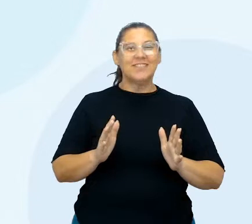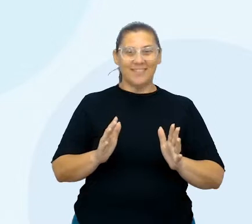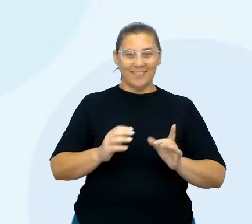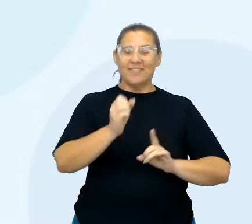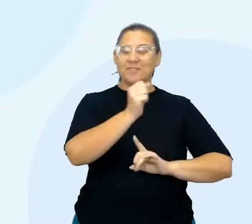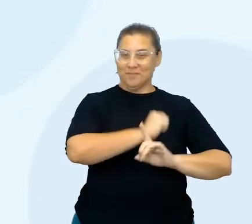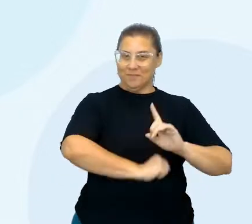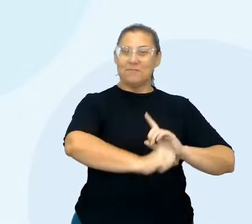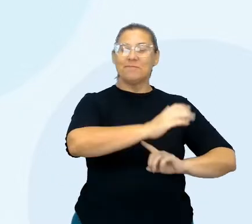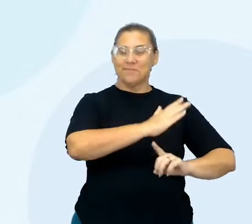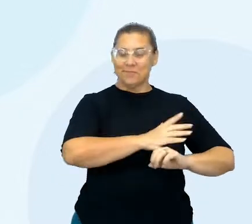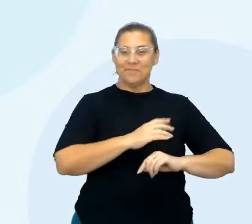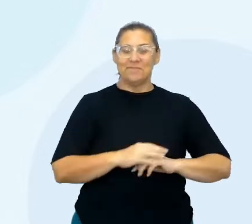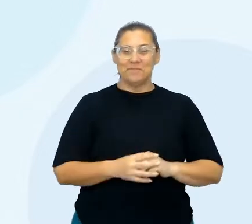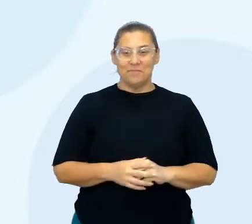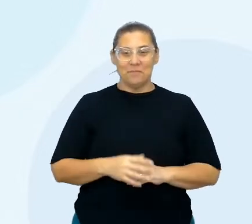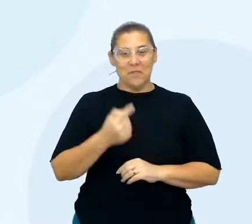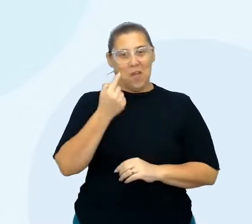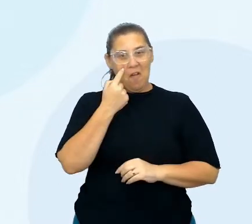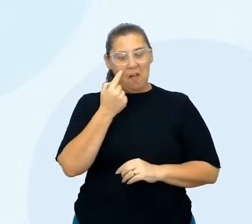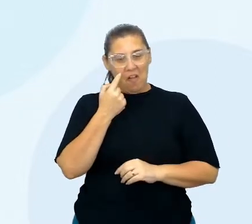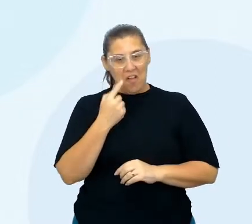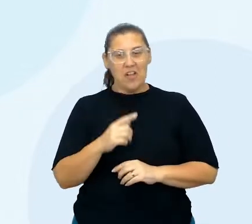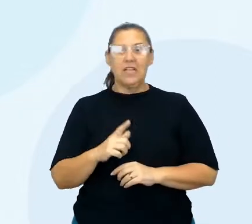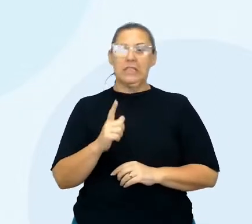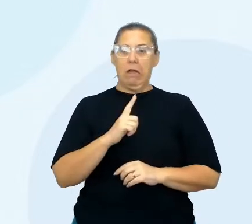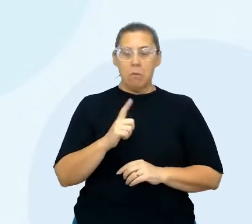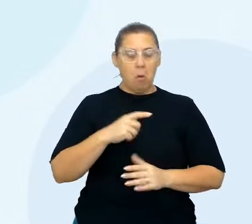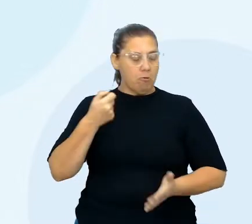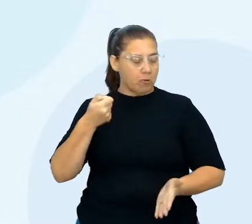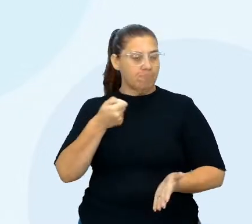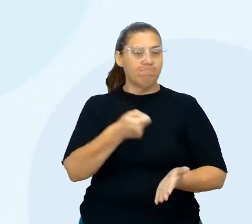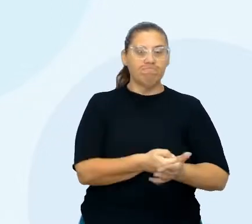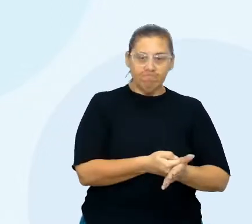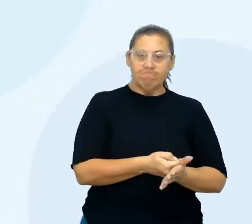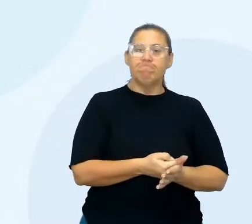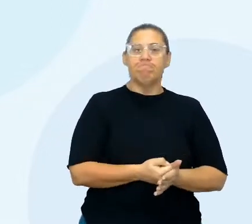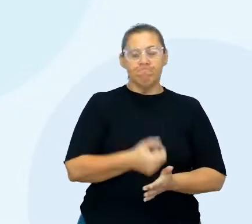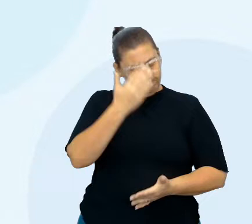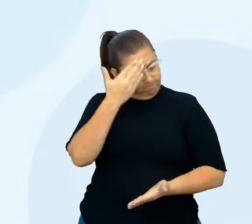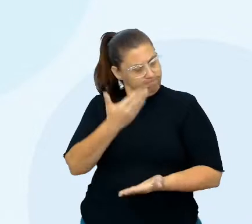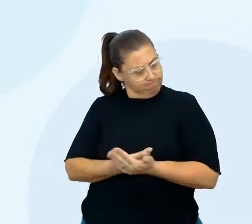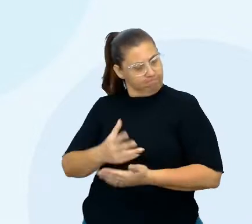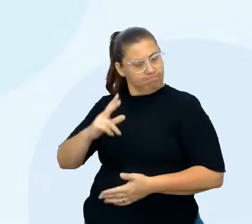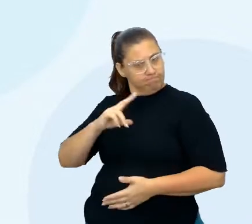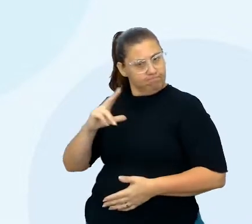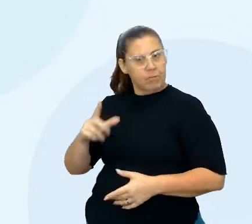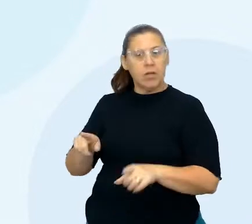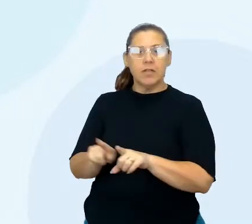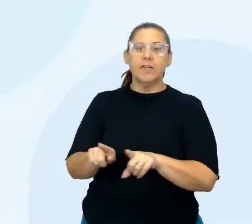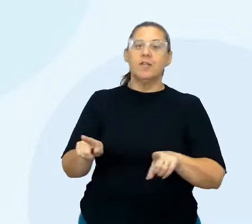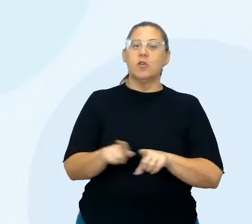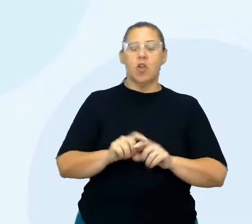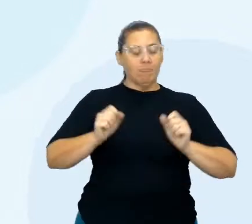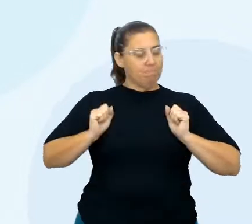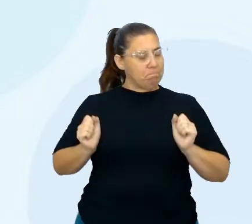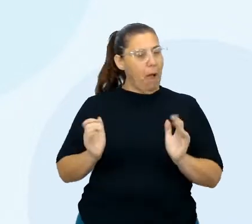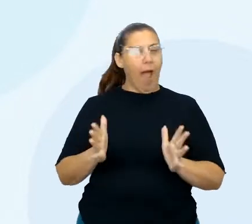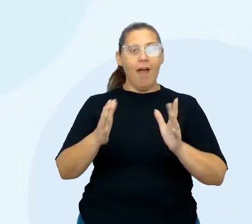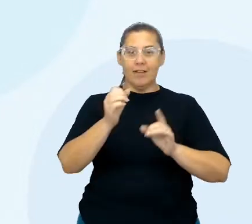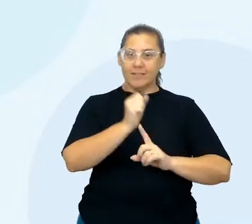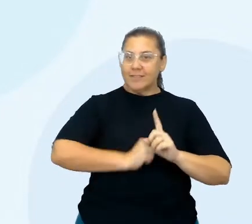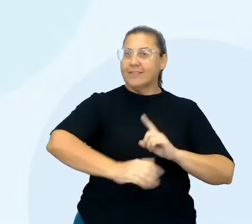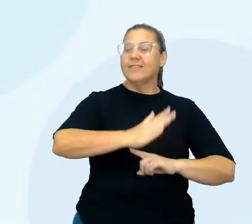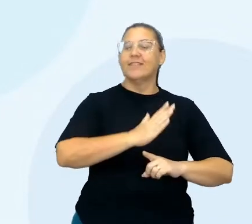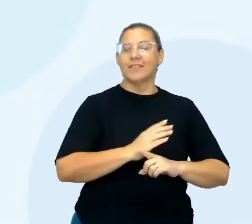iniciativa social. Olha só, então nós temos determinação, autoconfiança e a iniciativa social